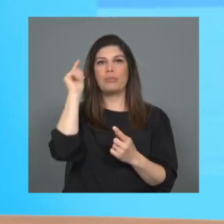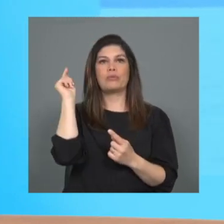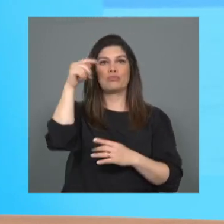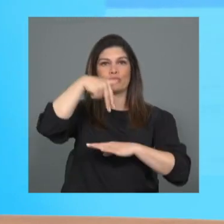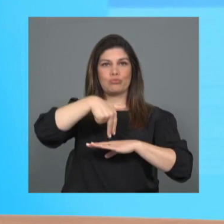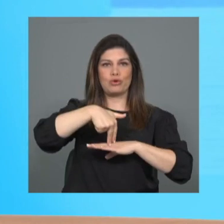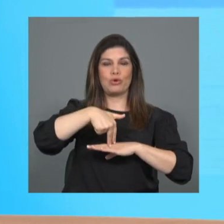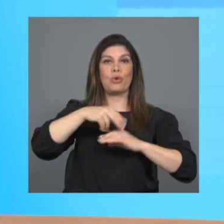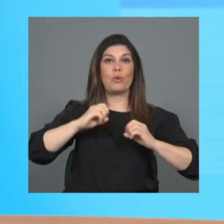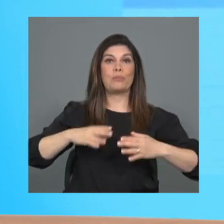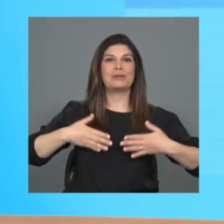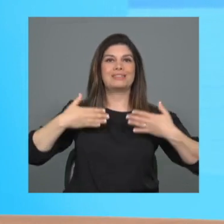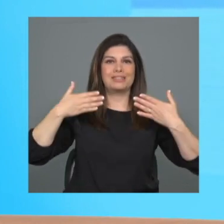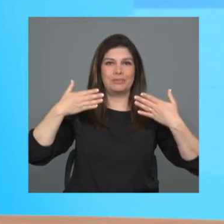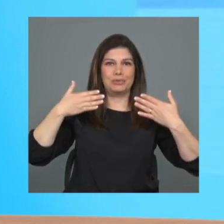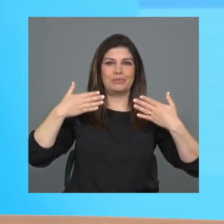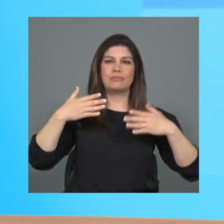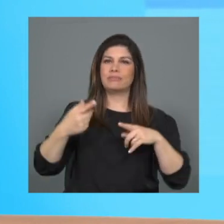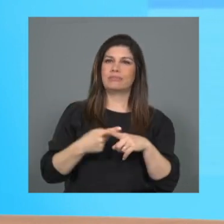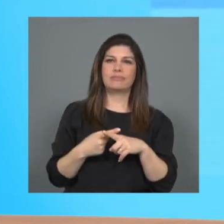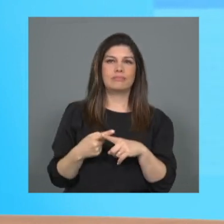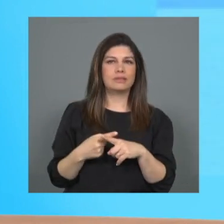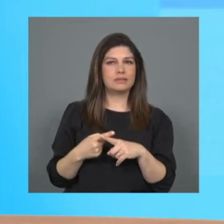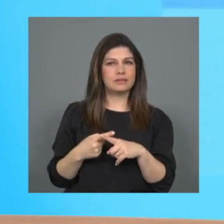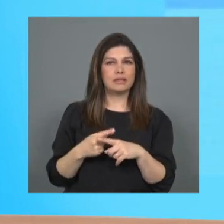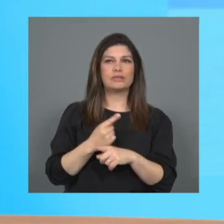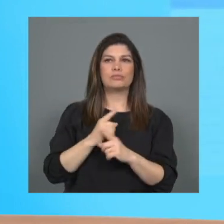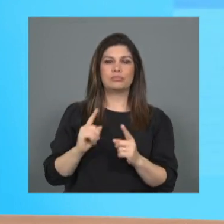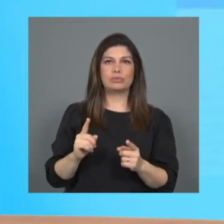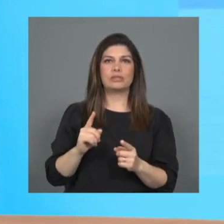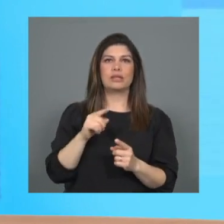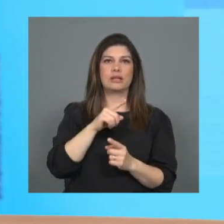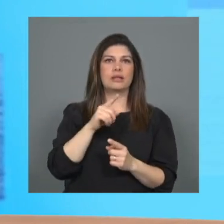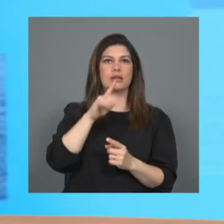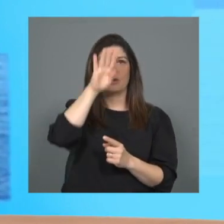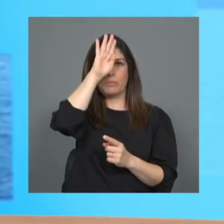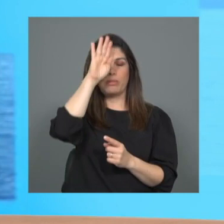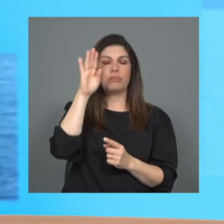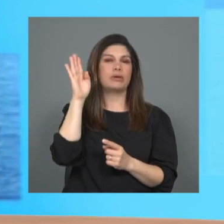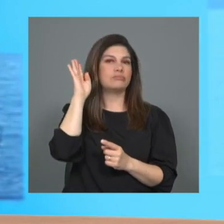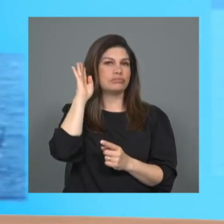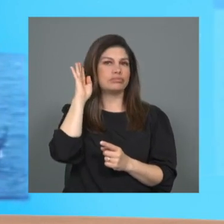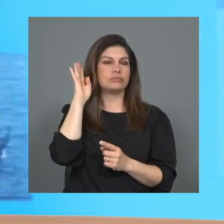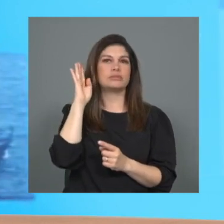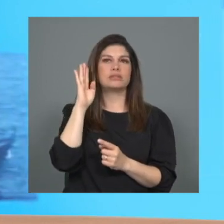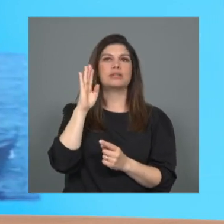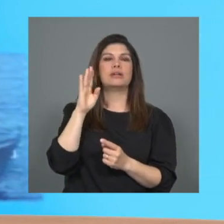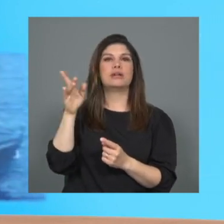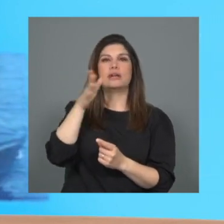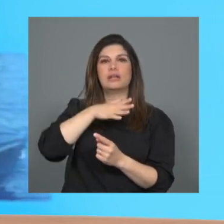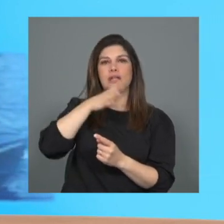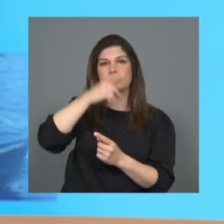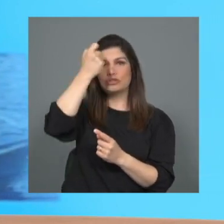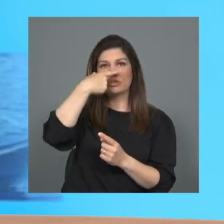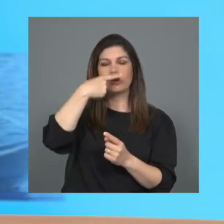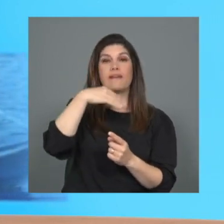das Famílias marcou o início. Foi muito interessante porque ele ouviu testemunhos de 5 famílias e respondeu a cada um dos testemunhos. Portanto, o seu